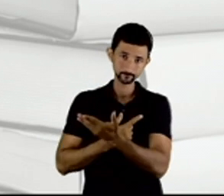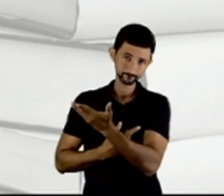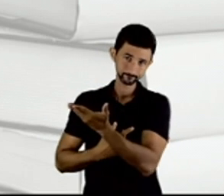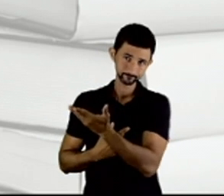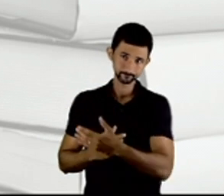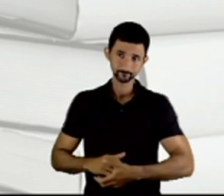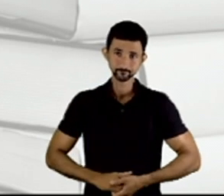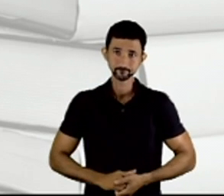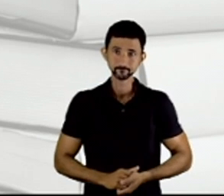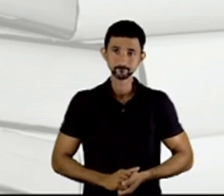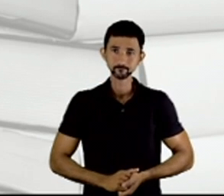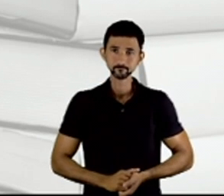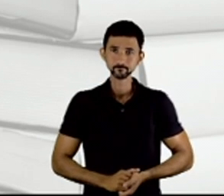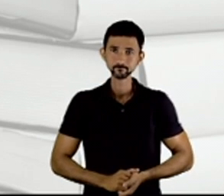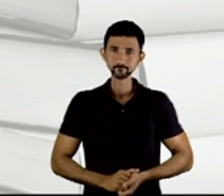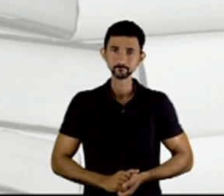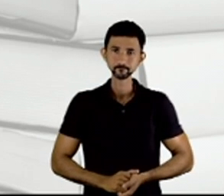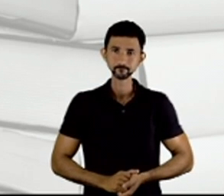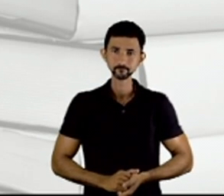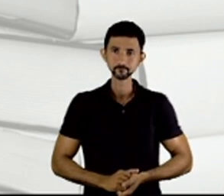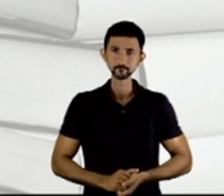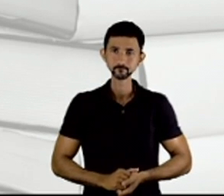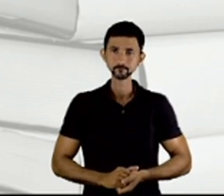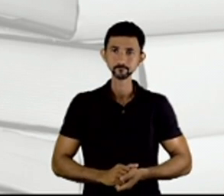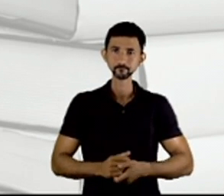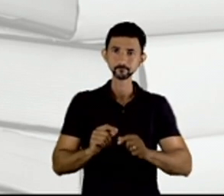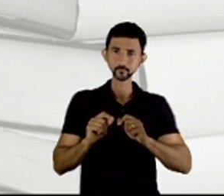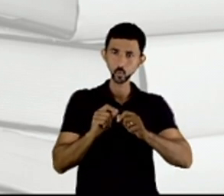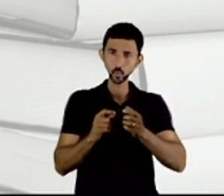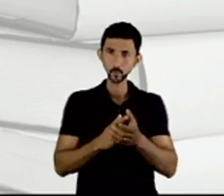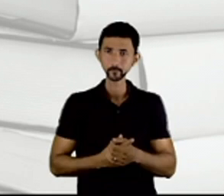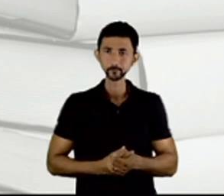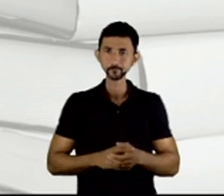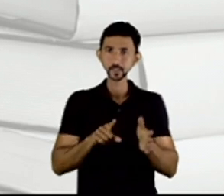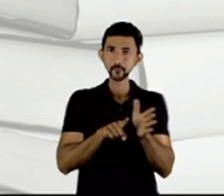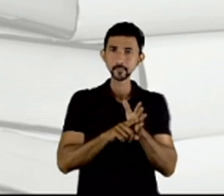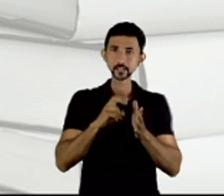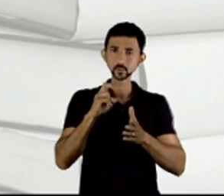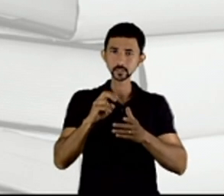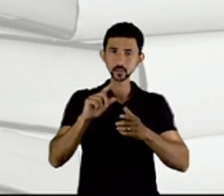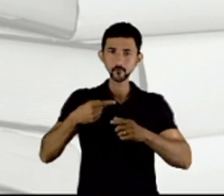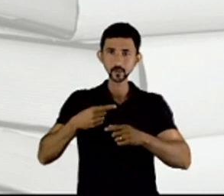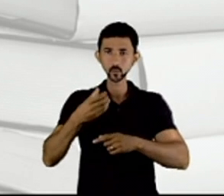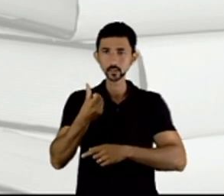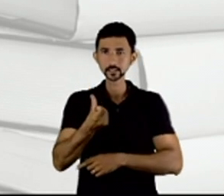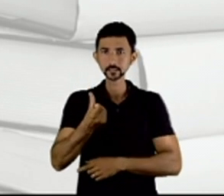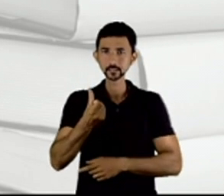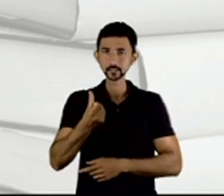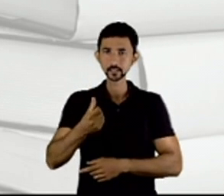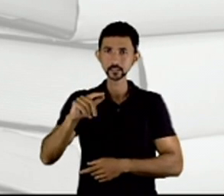apenas. Então vamos lá. Dada a dízima periódica composta menos